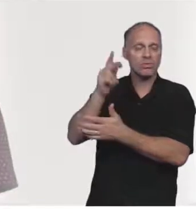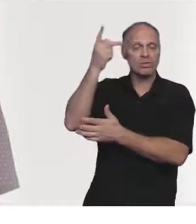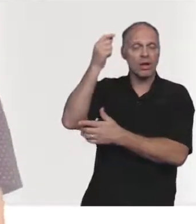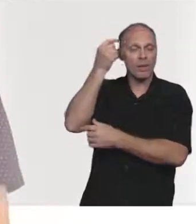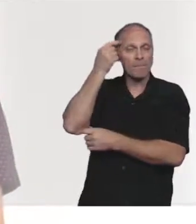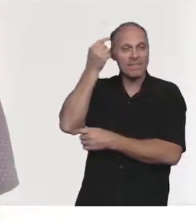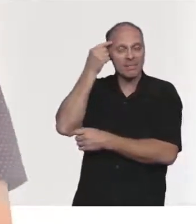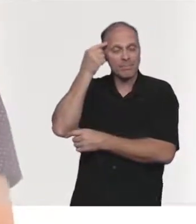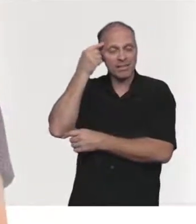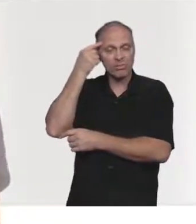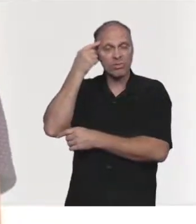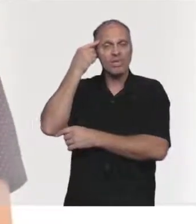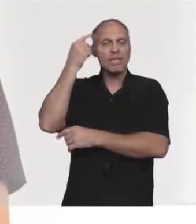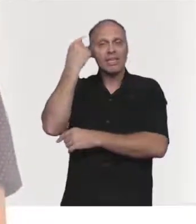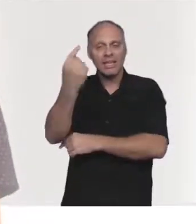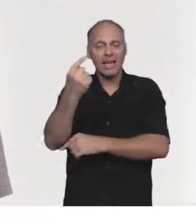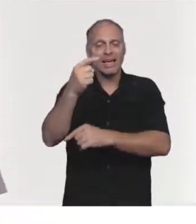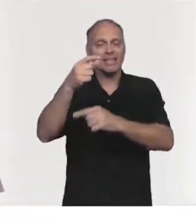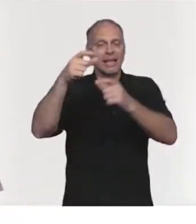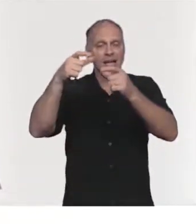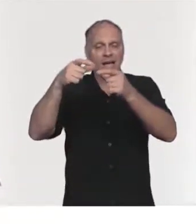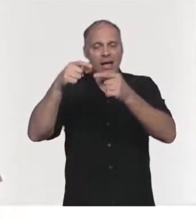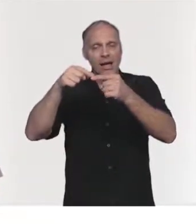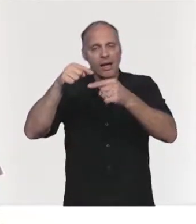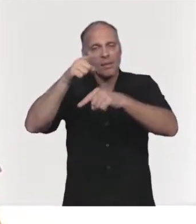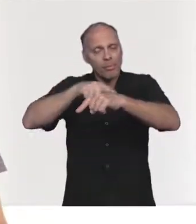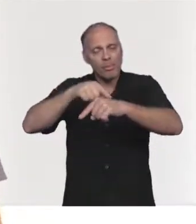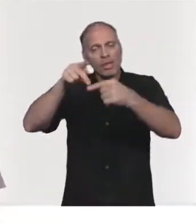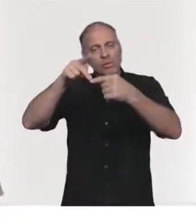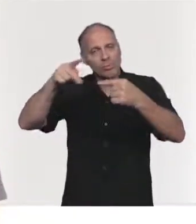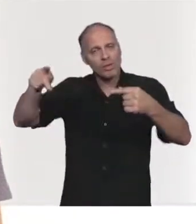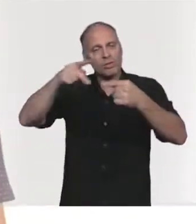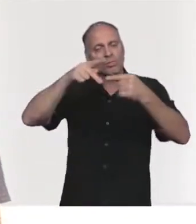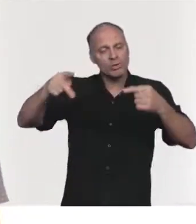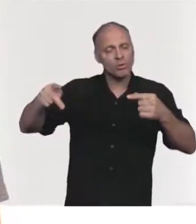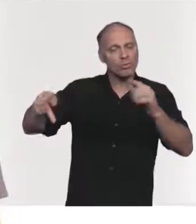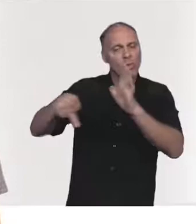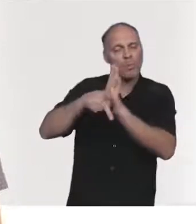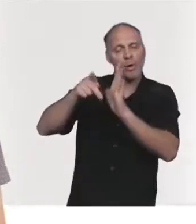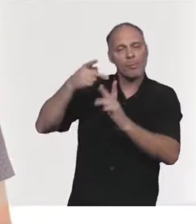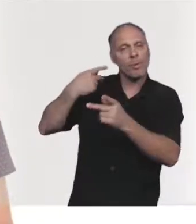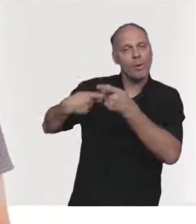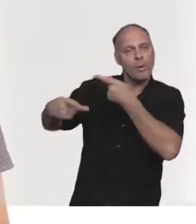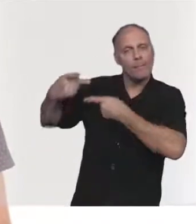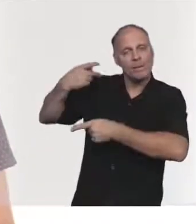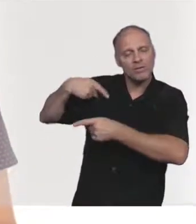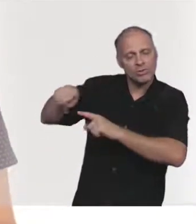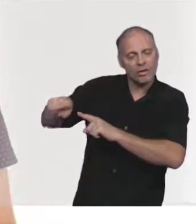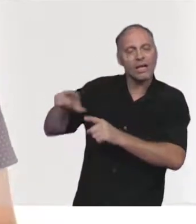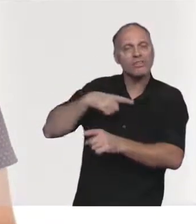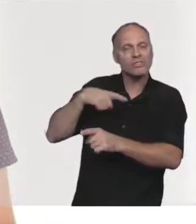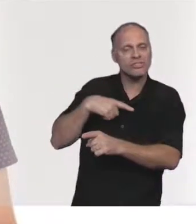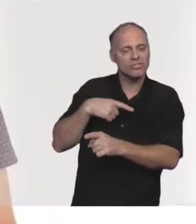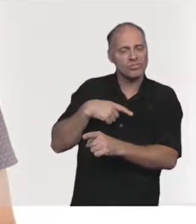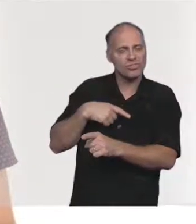como os pensamentos de cada época se formavam, do que personagens específicos, né?